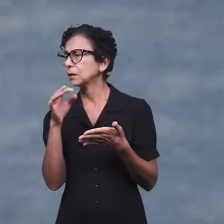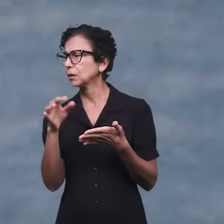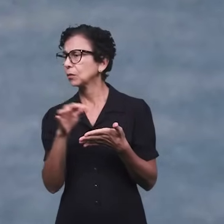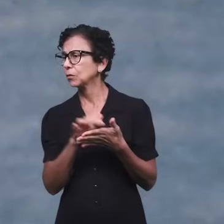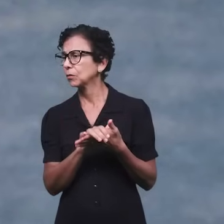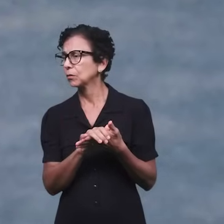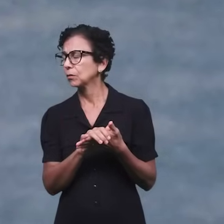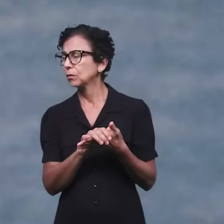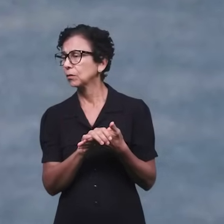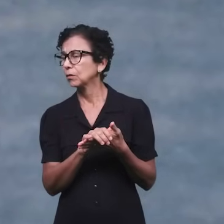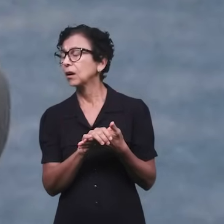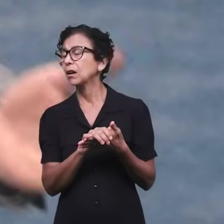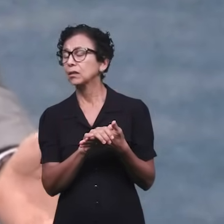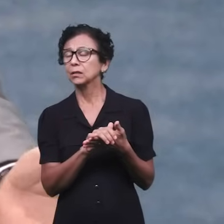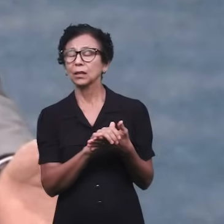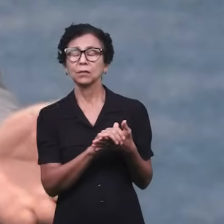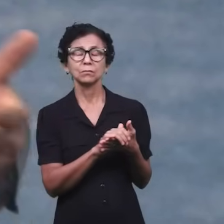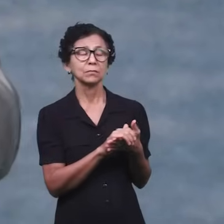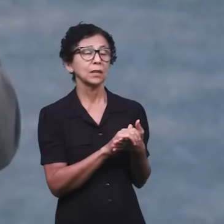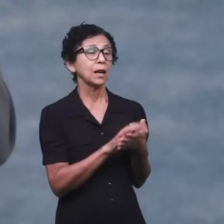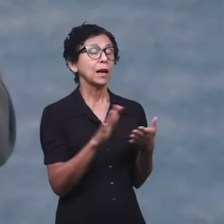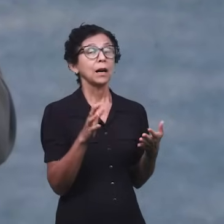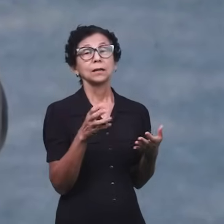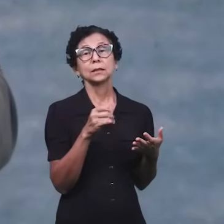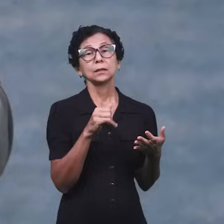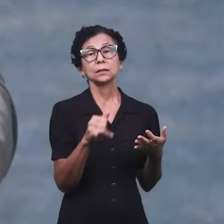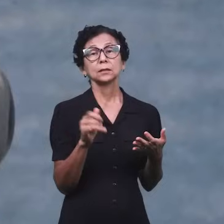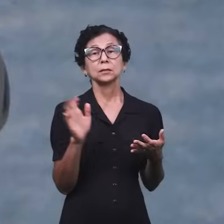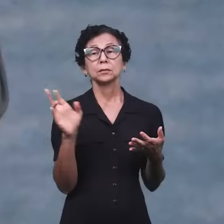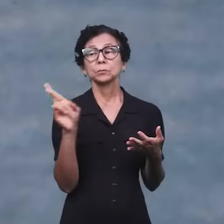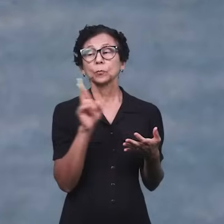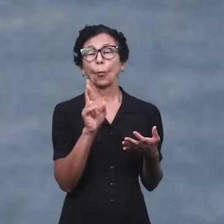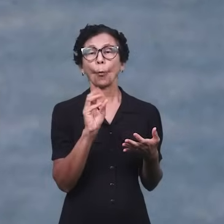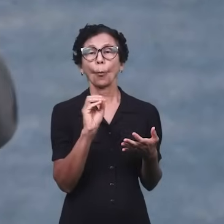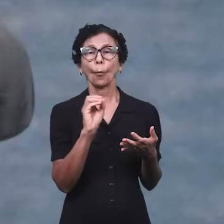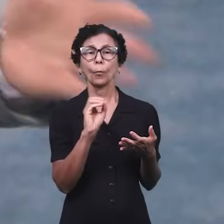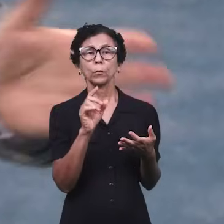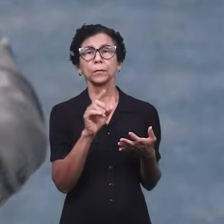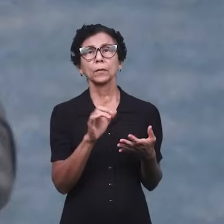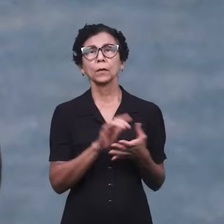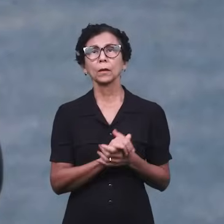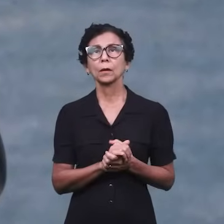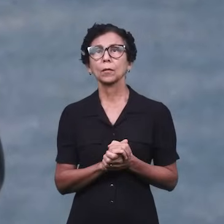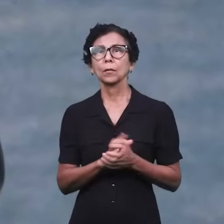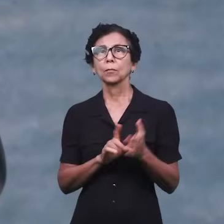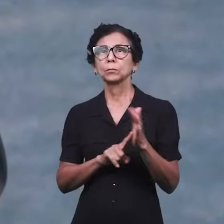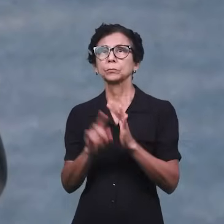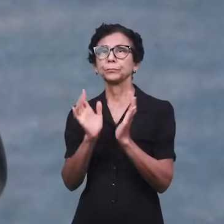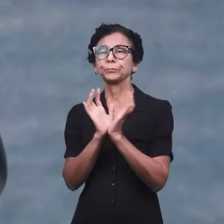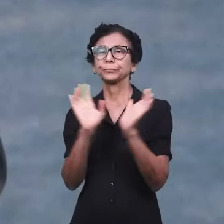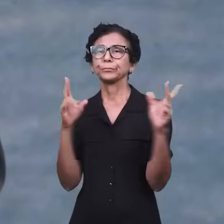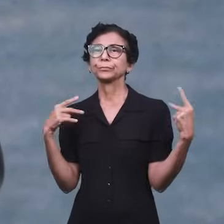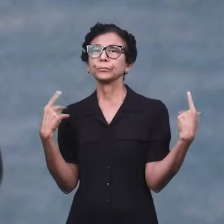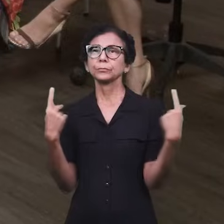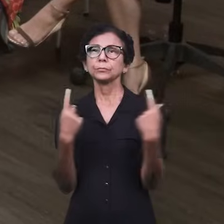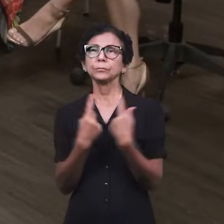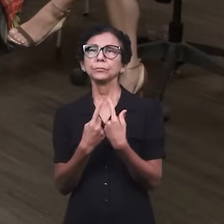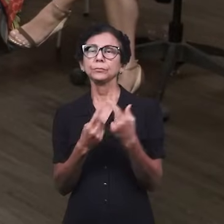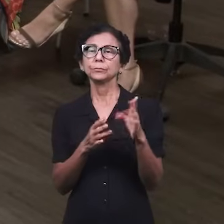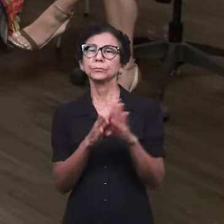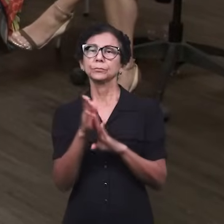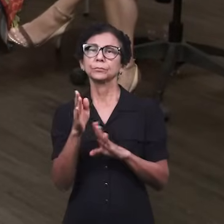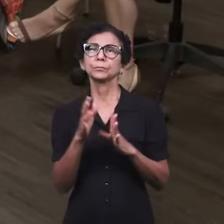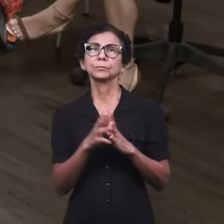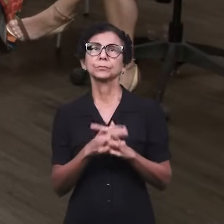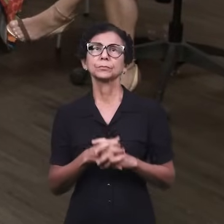pastor não tiver eventualmente por qualquer motivo a a resposta ali ele pode acionar o prve orientar como fazer Amém É